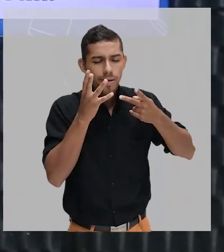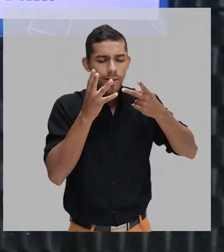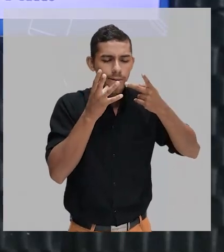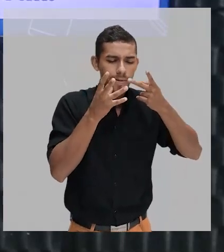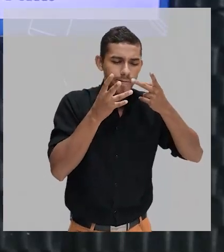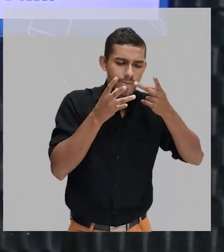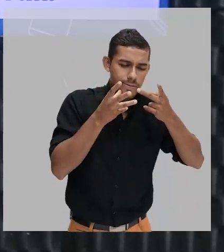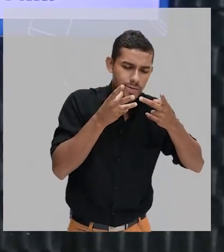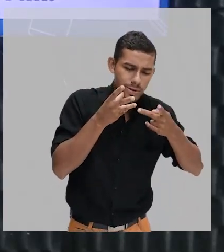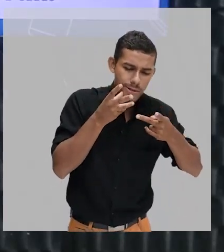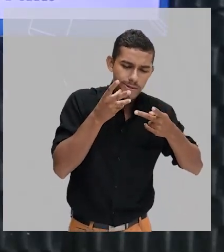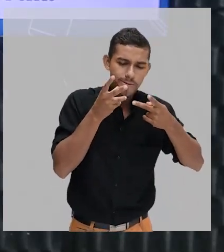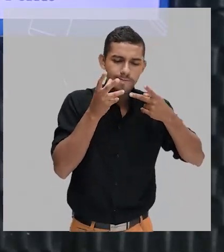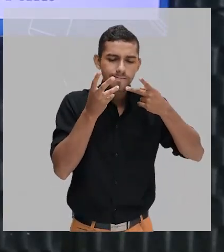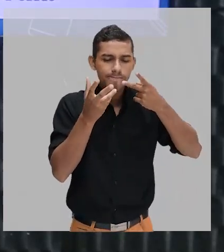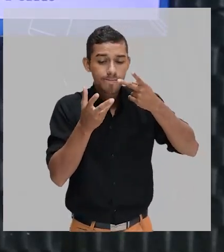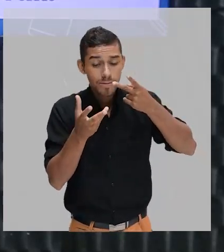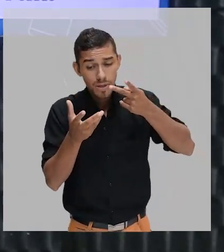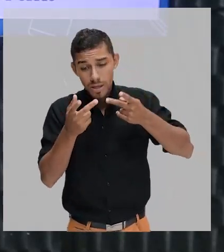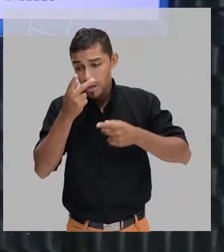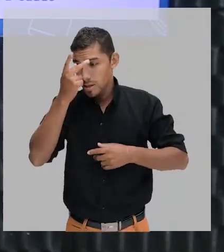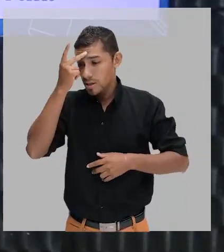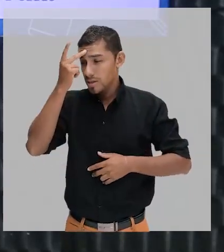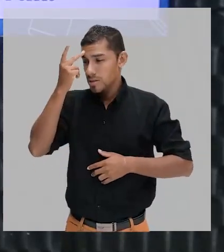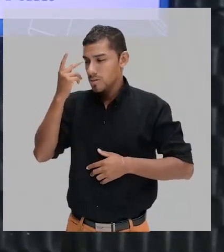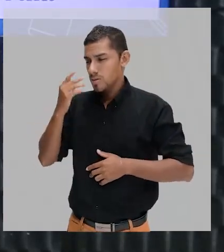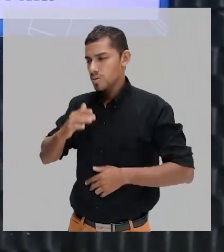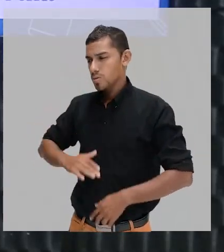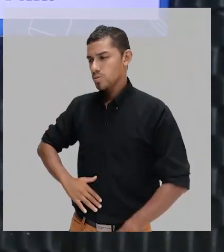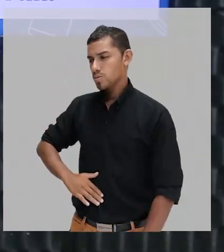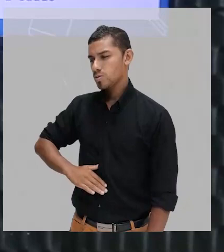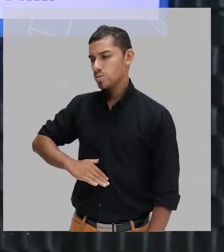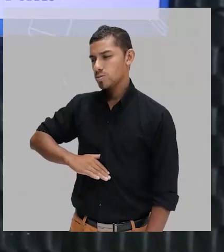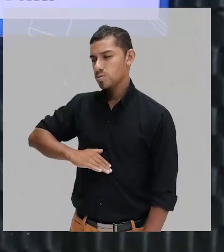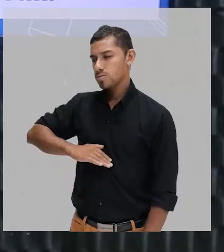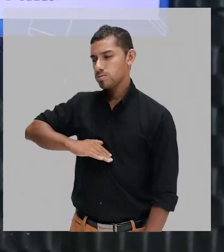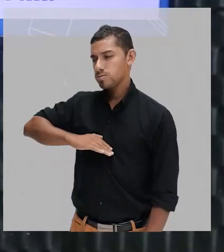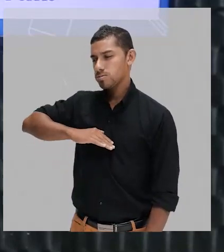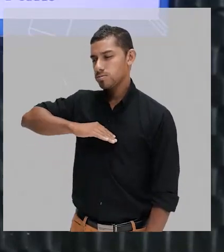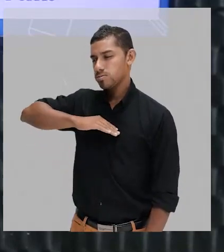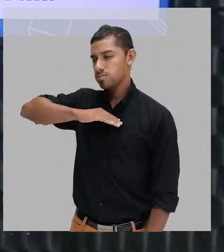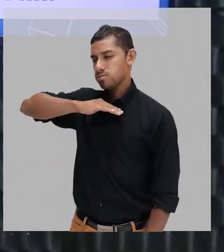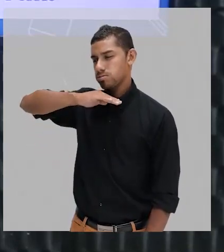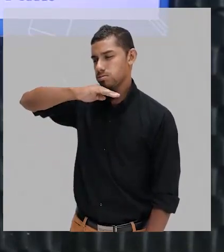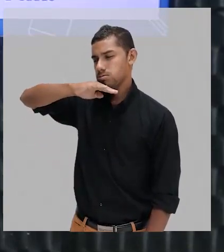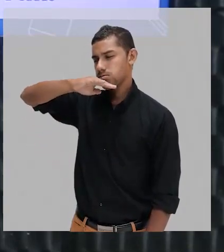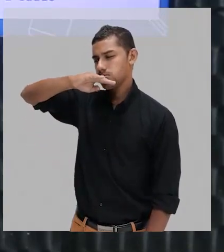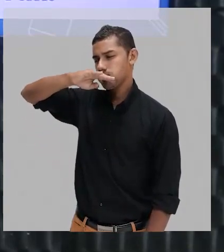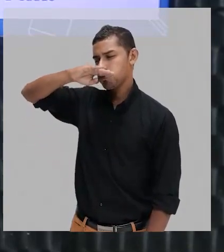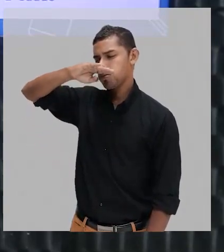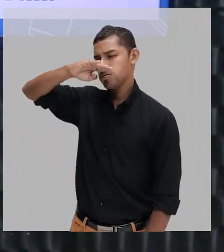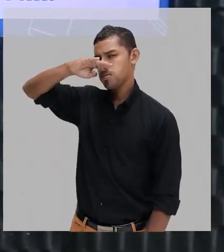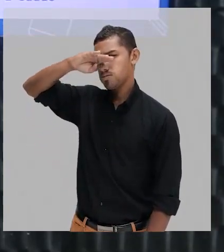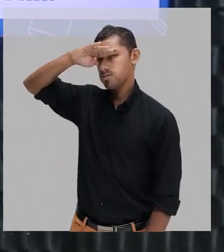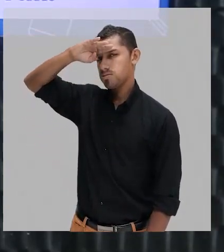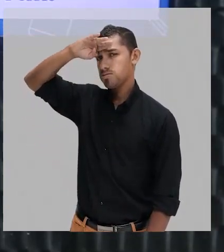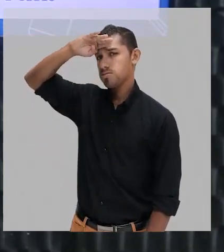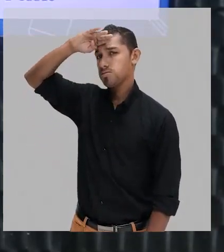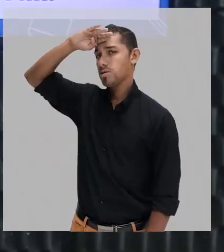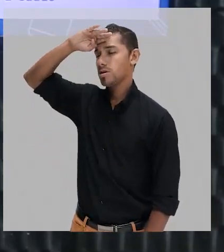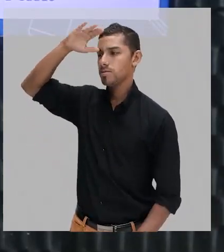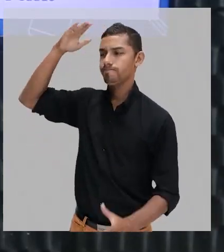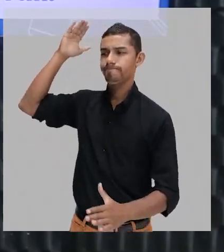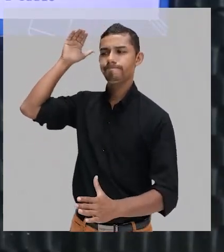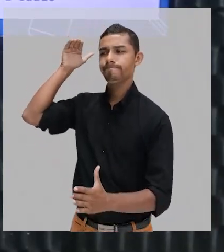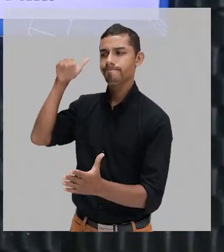demais. E aí nessa situação tem gente que vai se irritando com a forma. Vocês estão entendendo? Essa modulação ela é permitida e